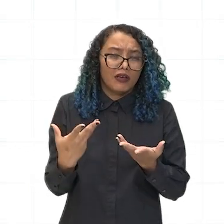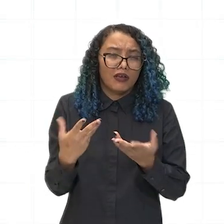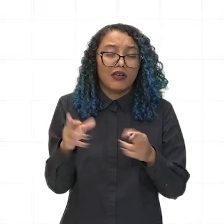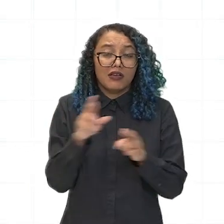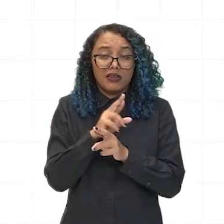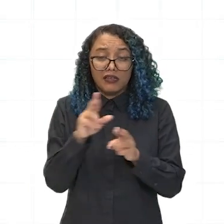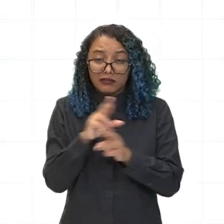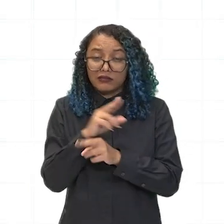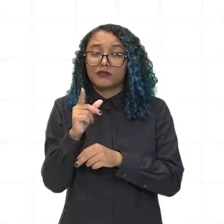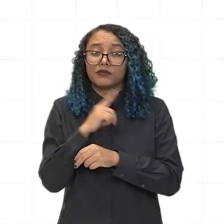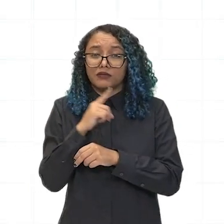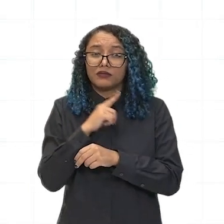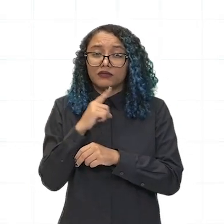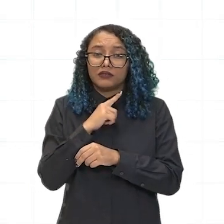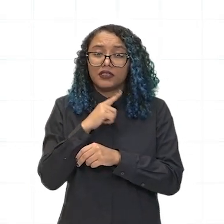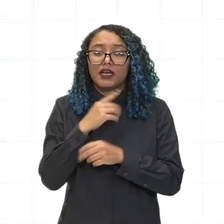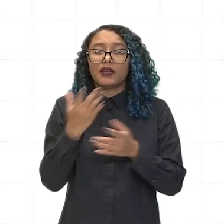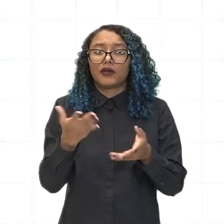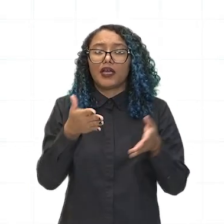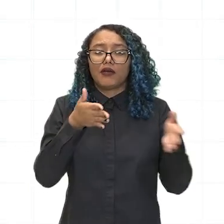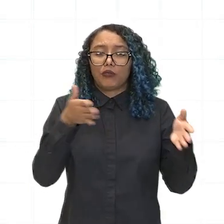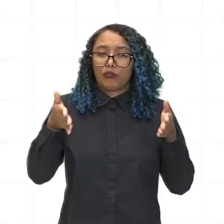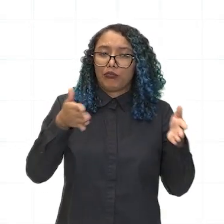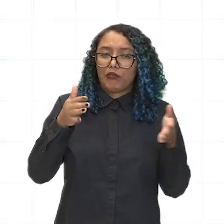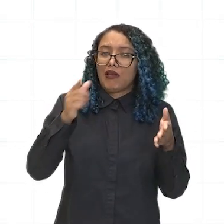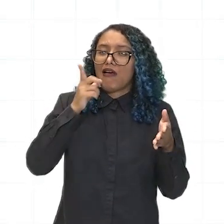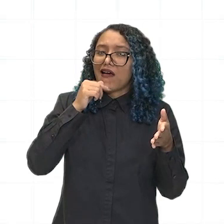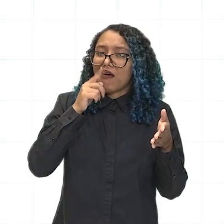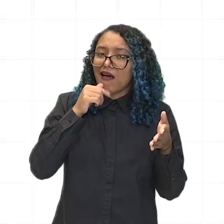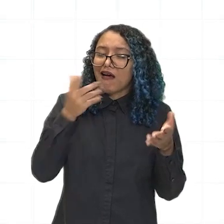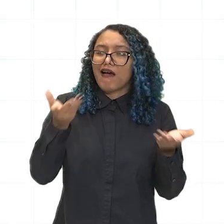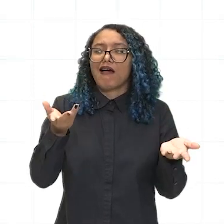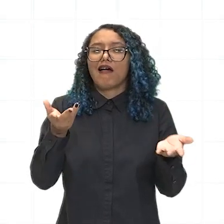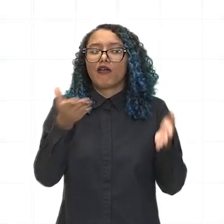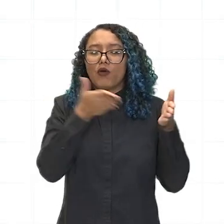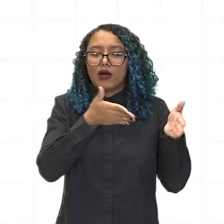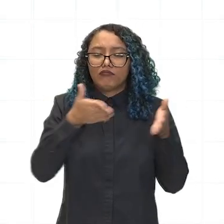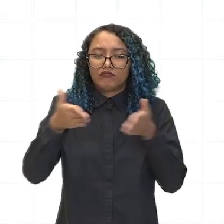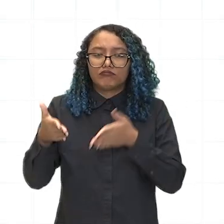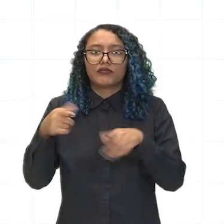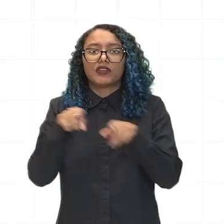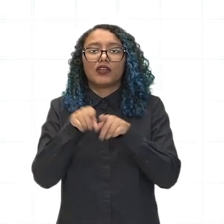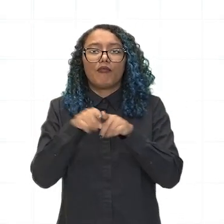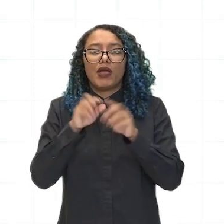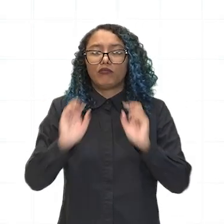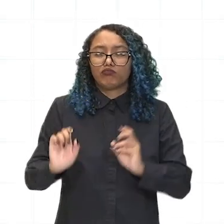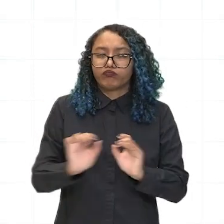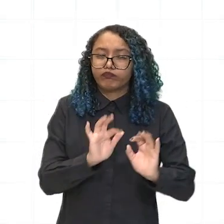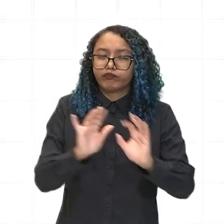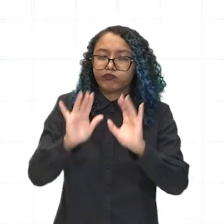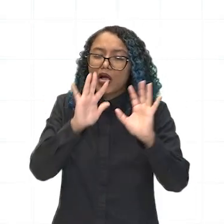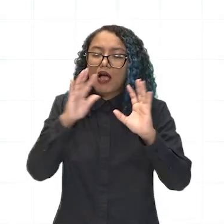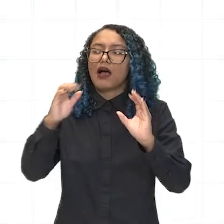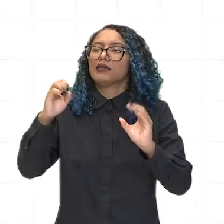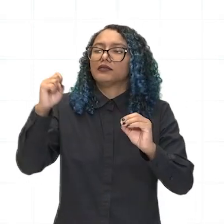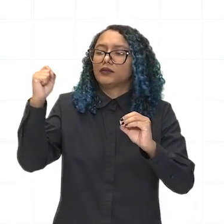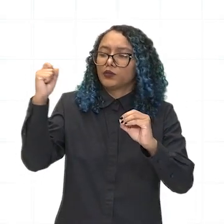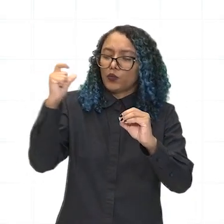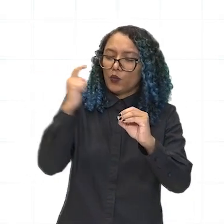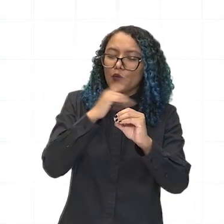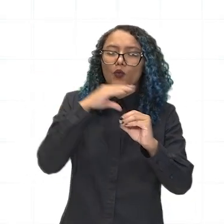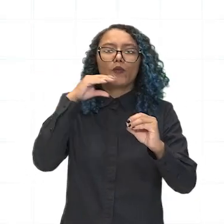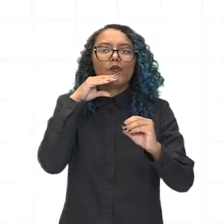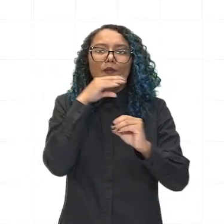muito relacionado ao ciclo hidrológico, à emissão de gases de efeito estufa, né? Então,